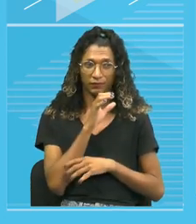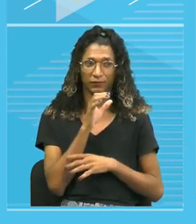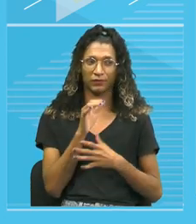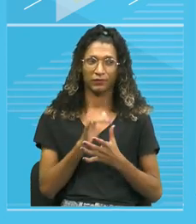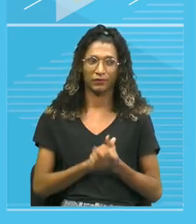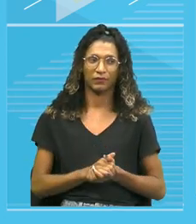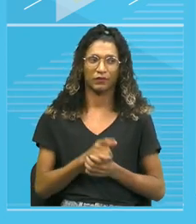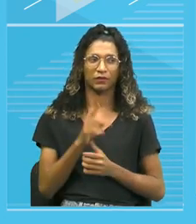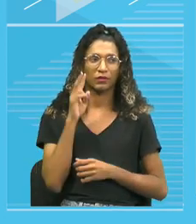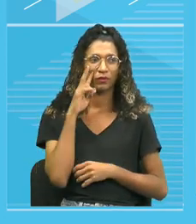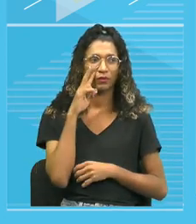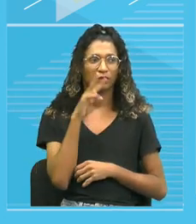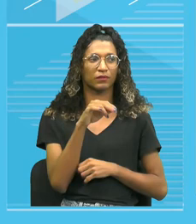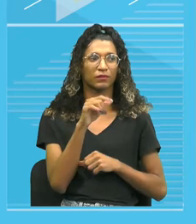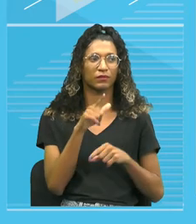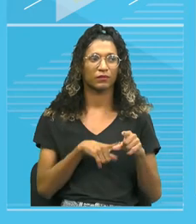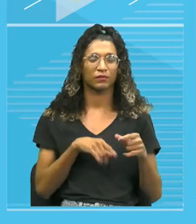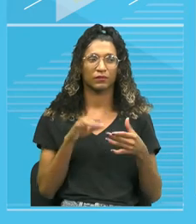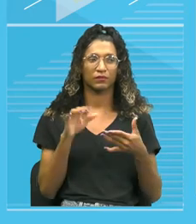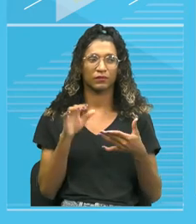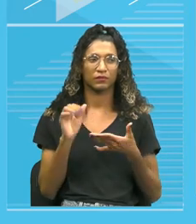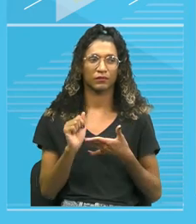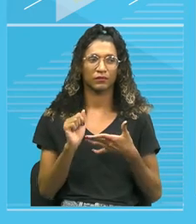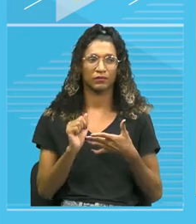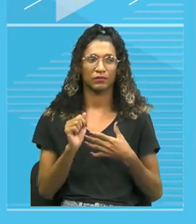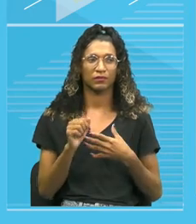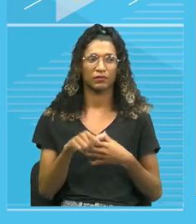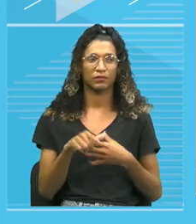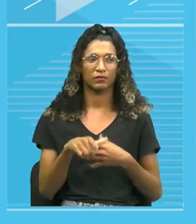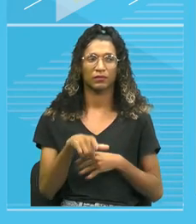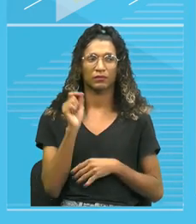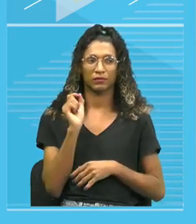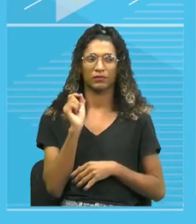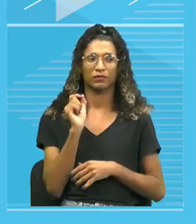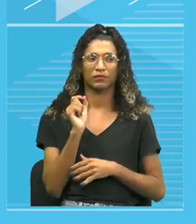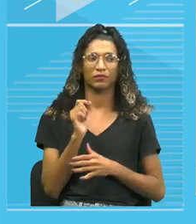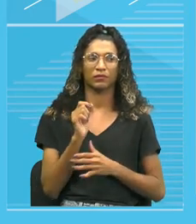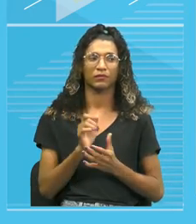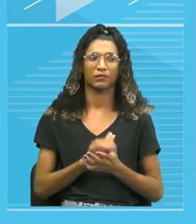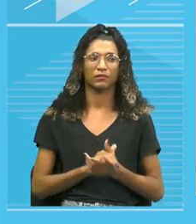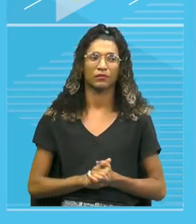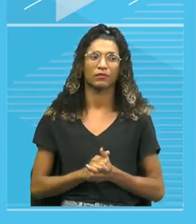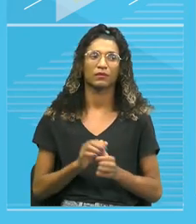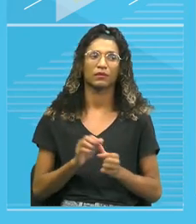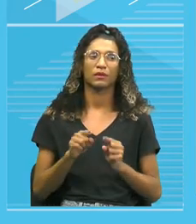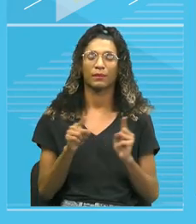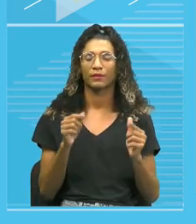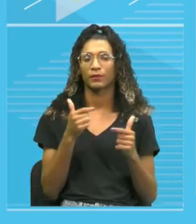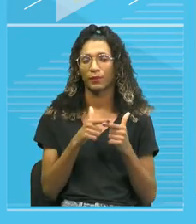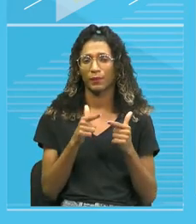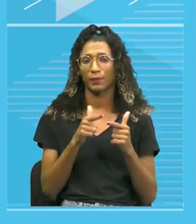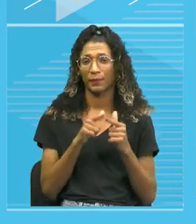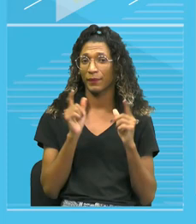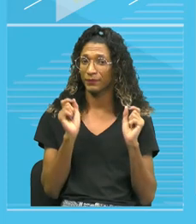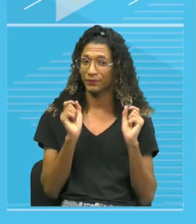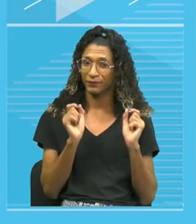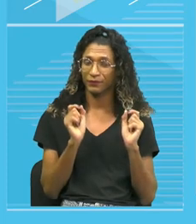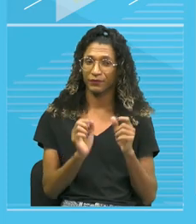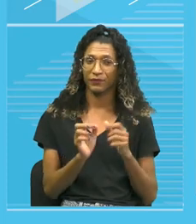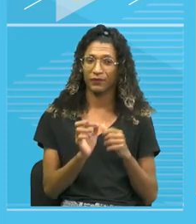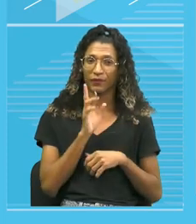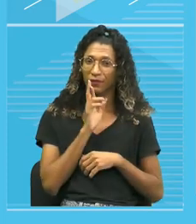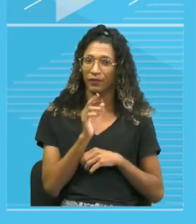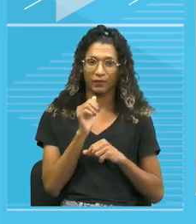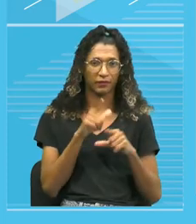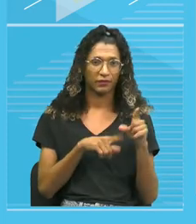olhou para a letra a e marcou certo mas qual o problema aí a resposta